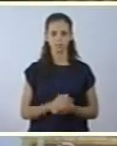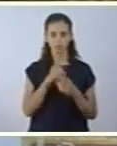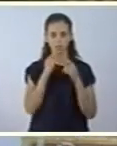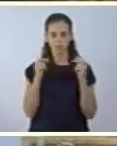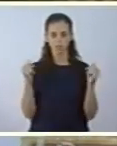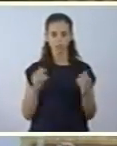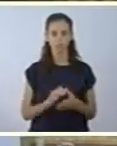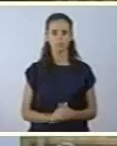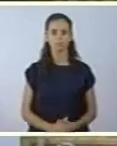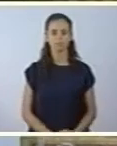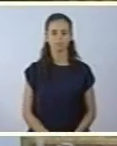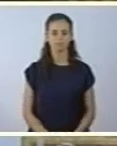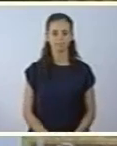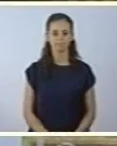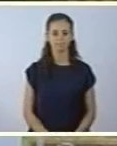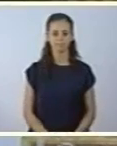Oremos.